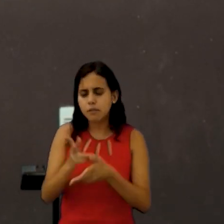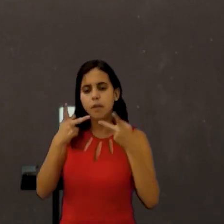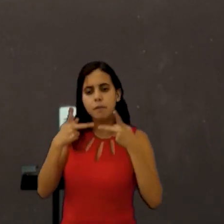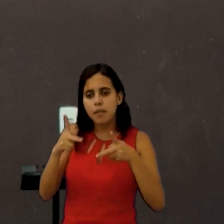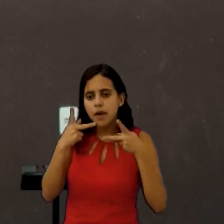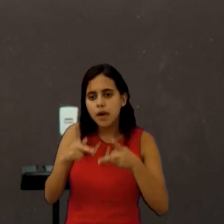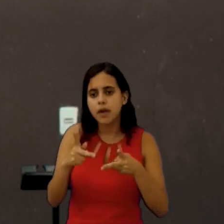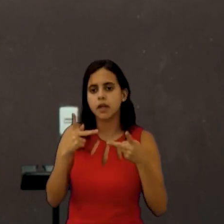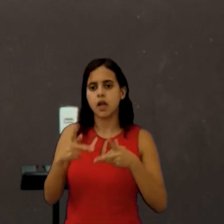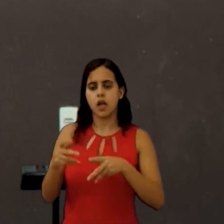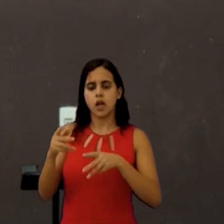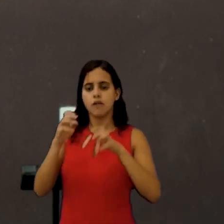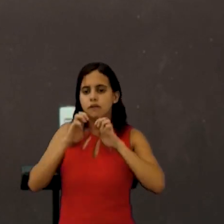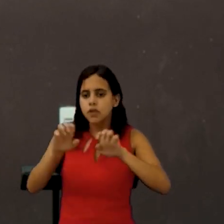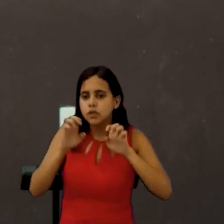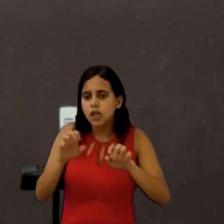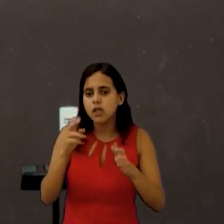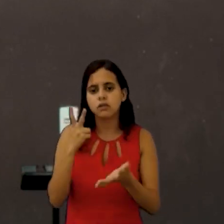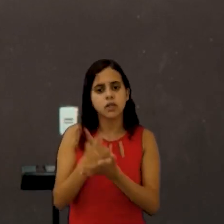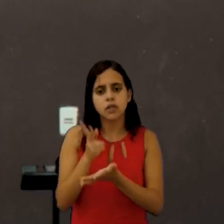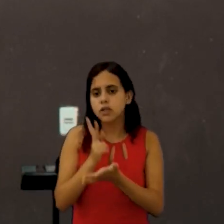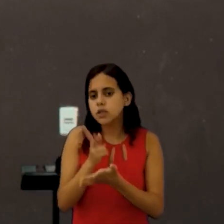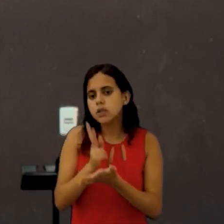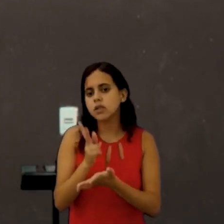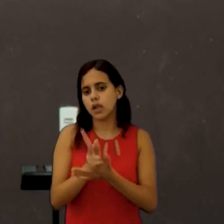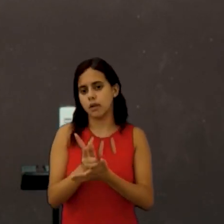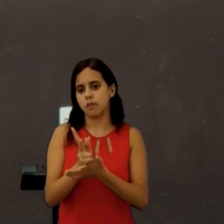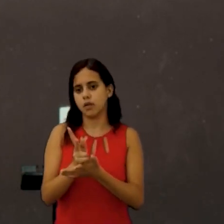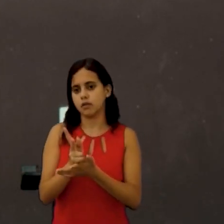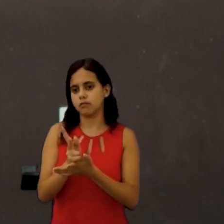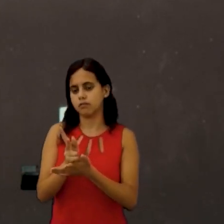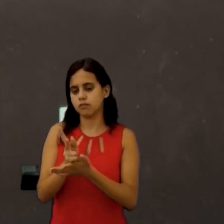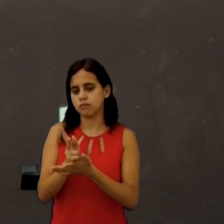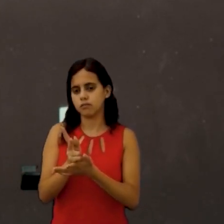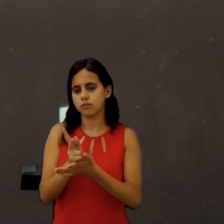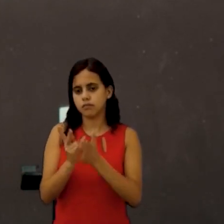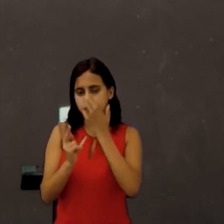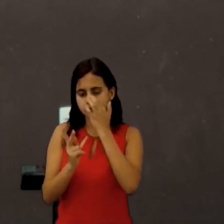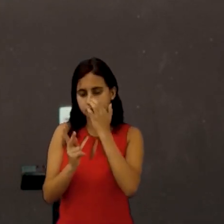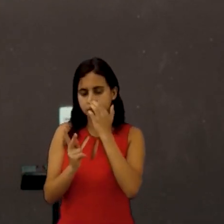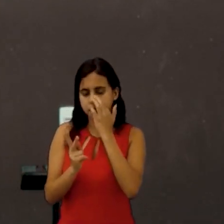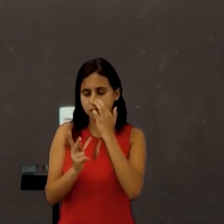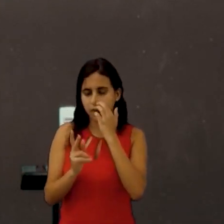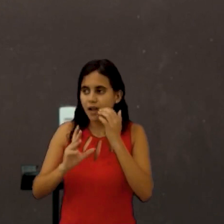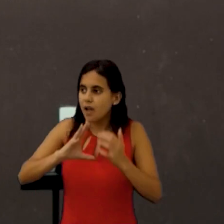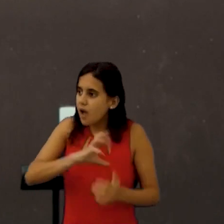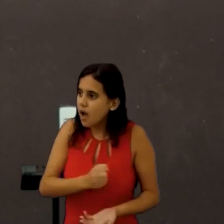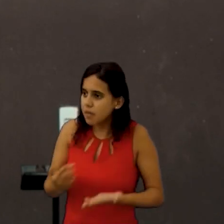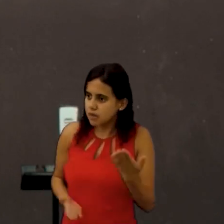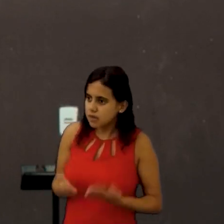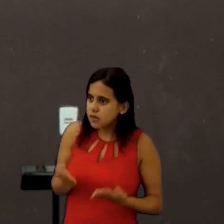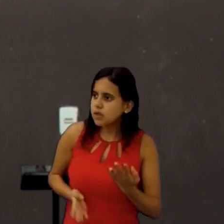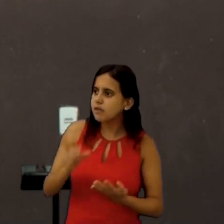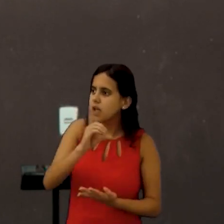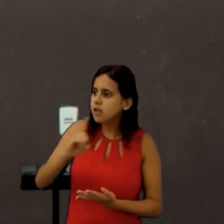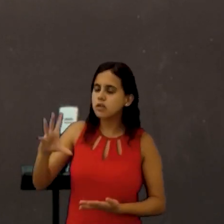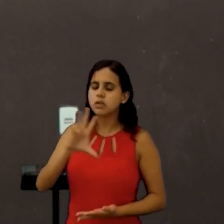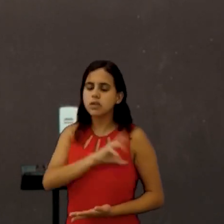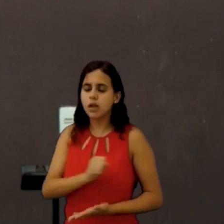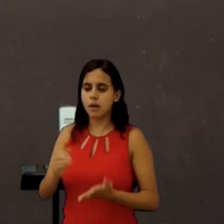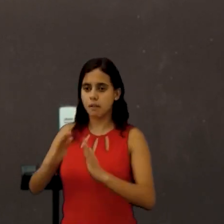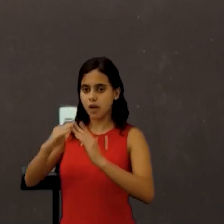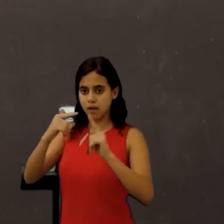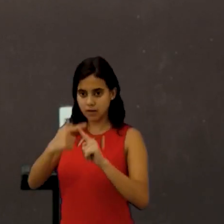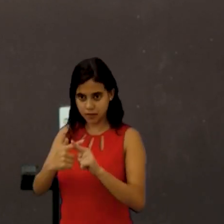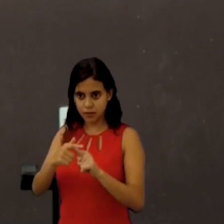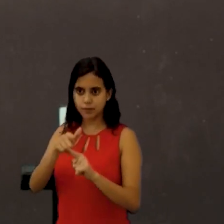está evangelizando. O pouquinho do que ele tem, ele oferta para a obra do Senhor. Ele ama a obra do Senhor, ele ama a igreja. Esse é seu